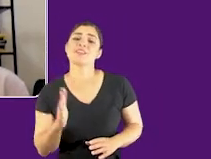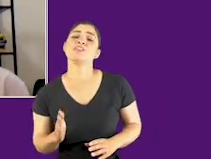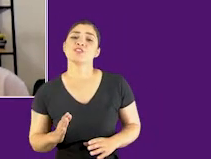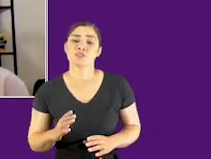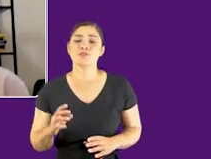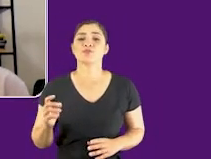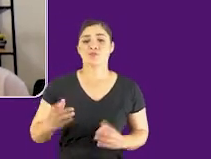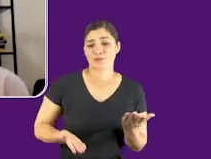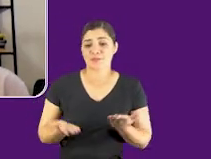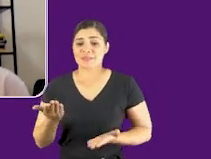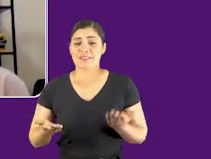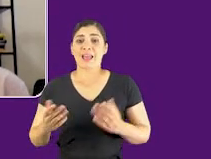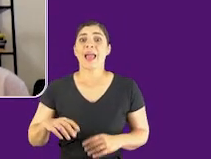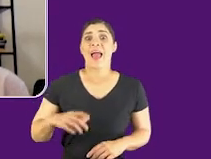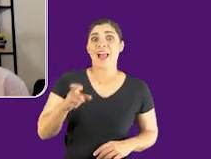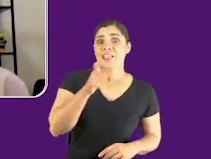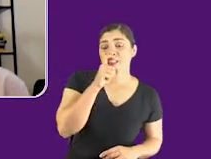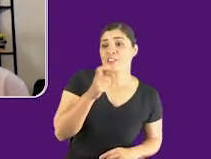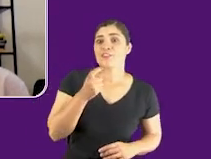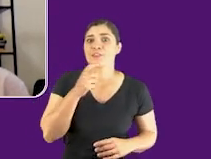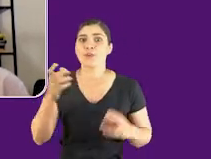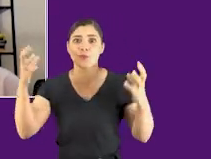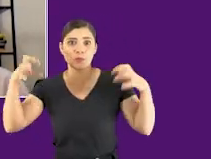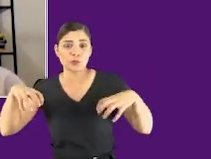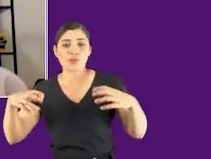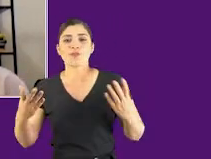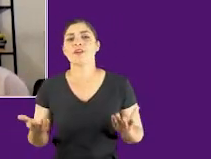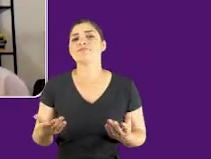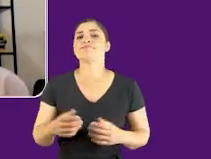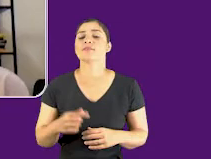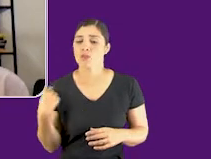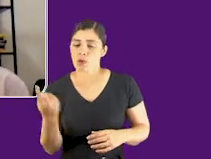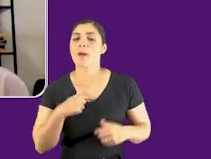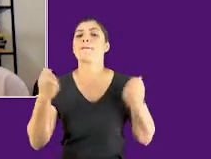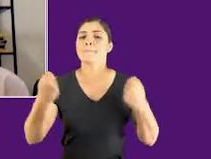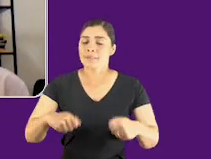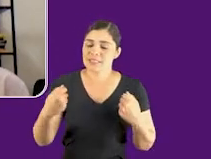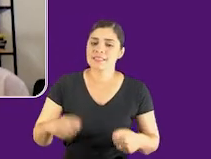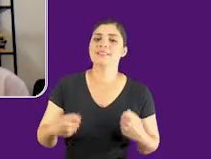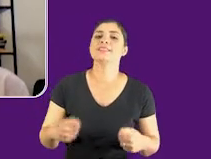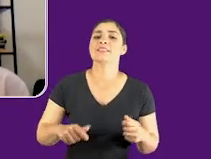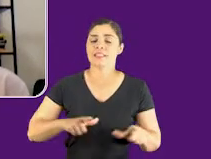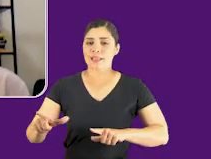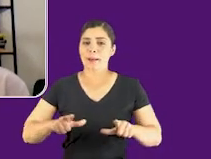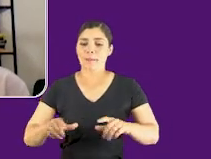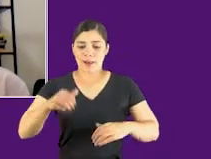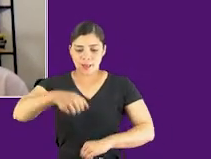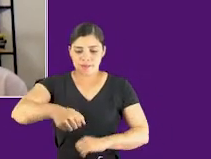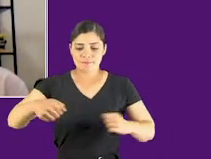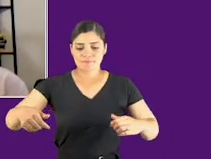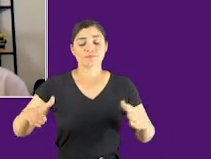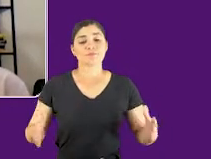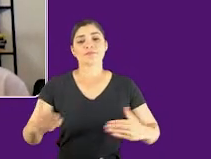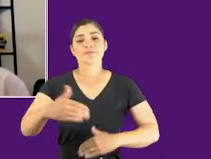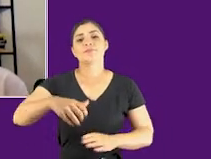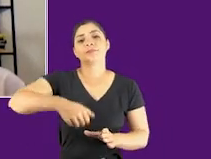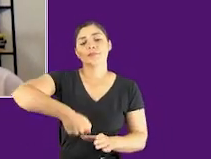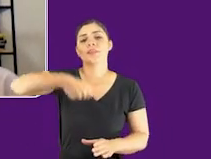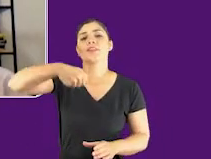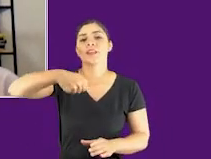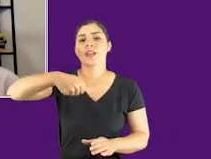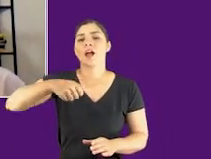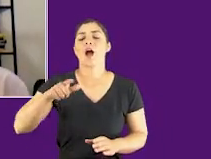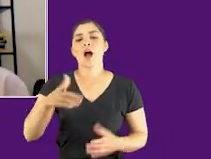clima etc Então nós vamos ter que trabalhar nessas embalagens aí muito fortemente e o consumidor vai ter que ter um